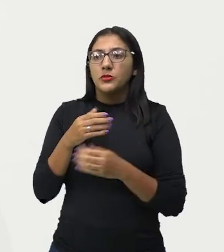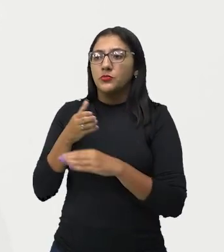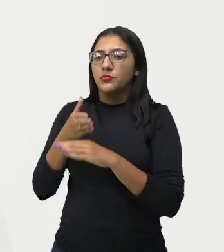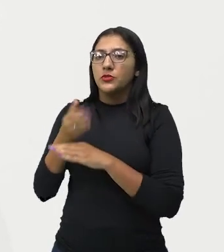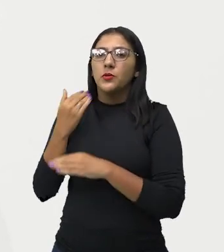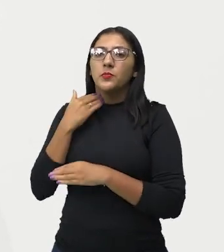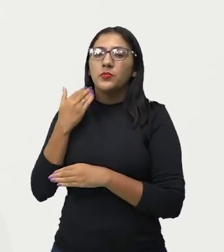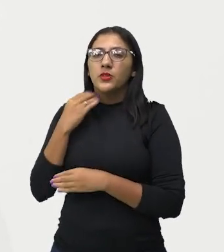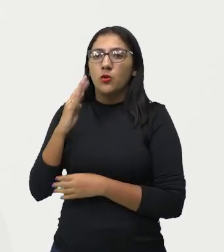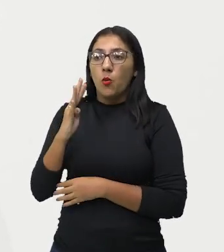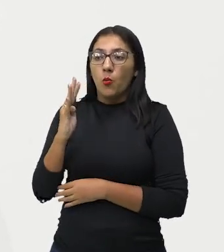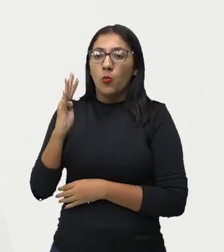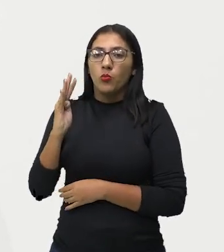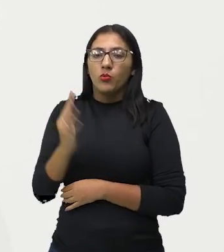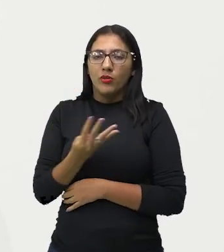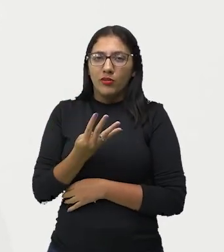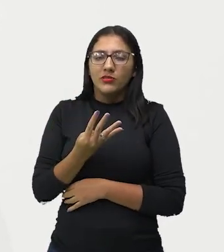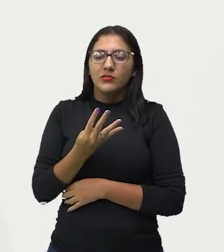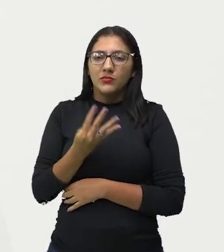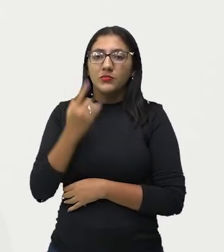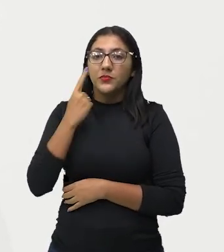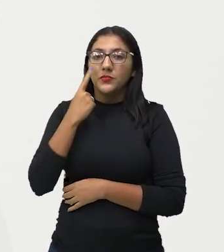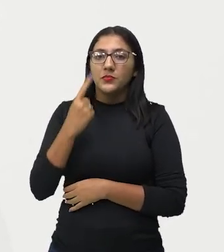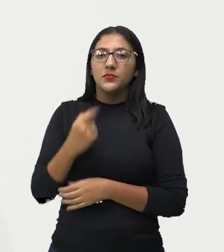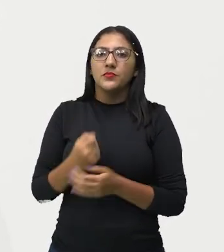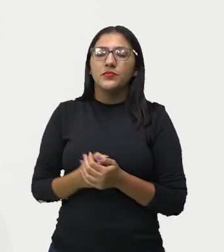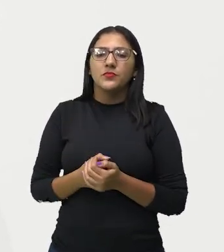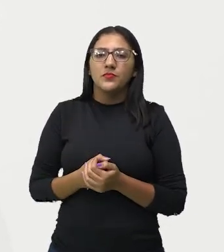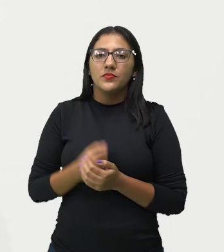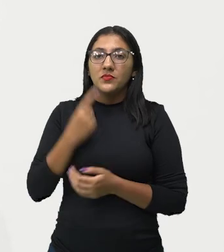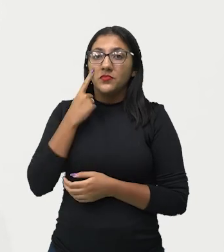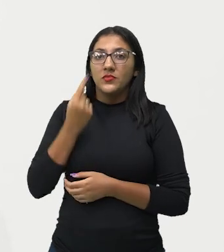de 4.000. Observa comigo, esse 4.000 é o